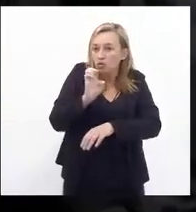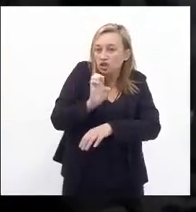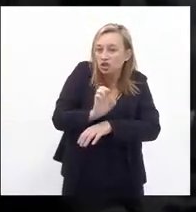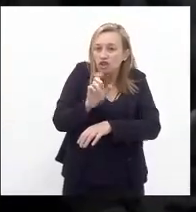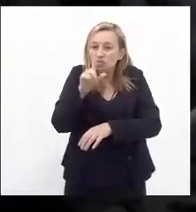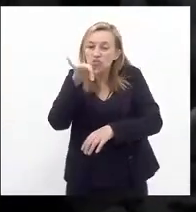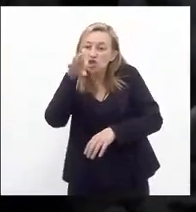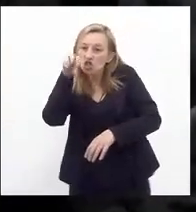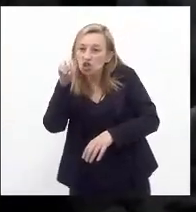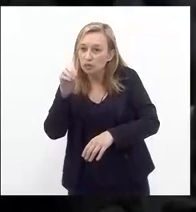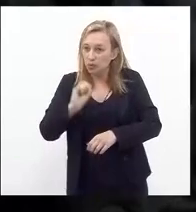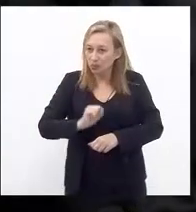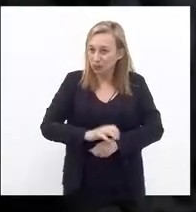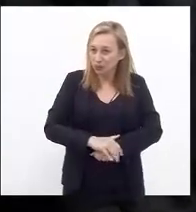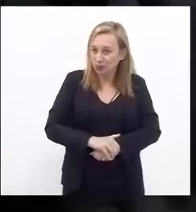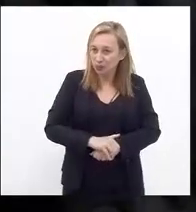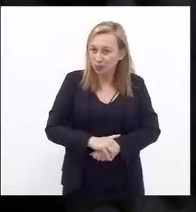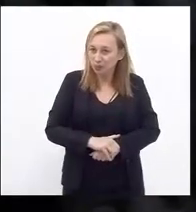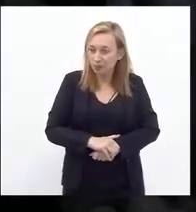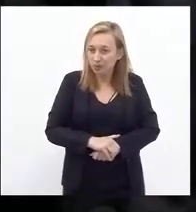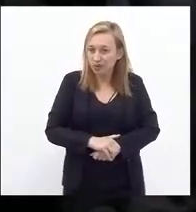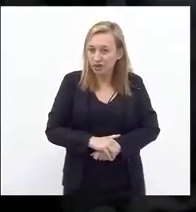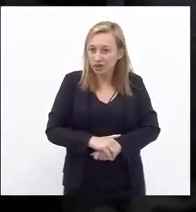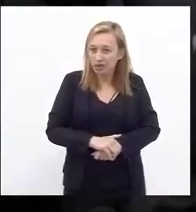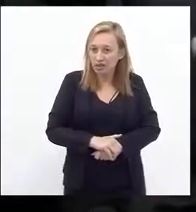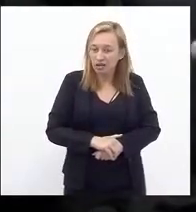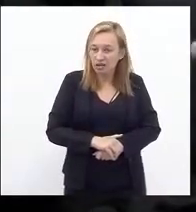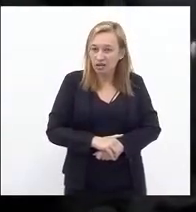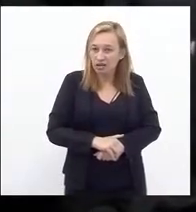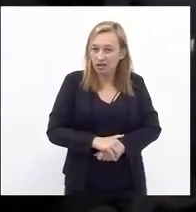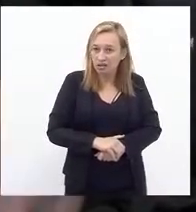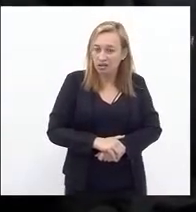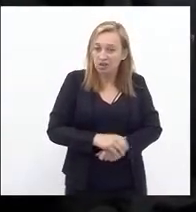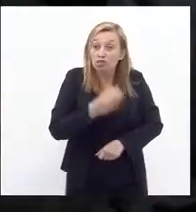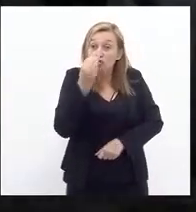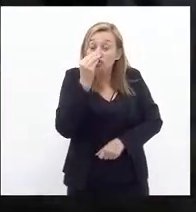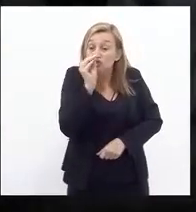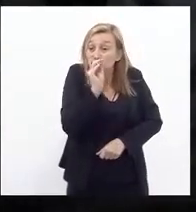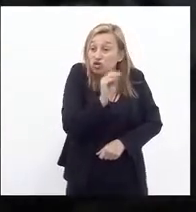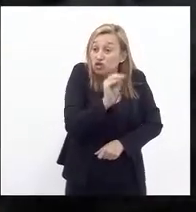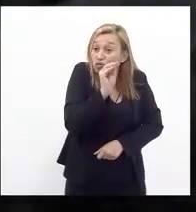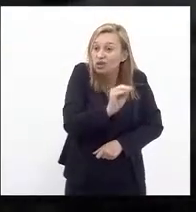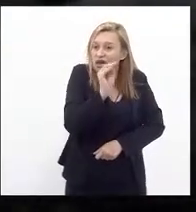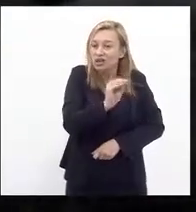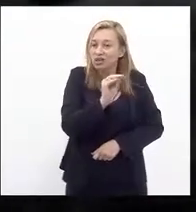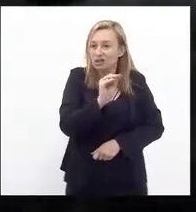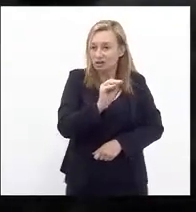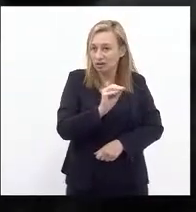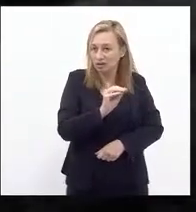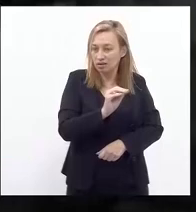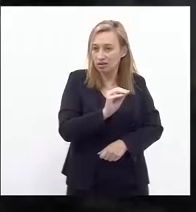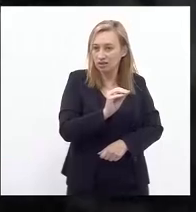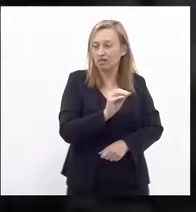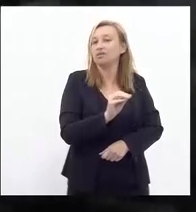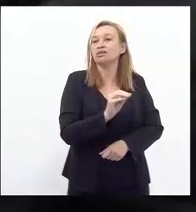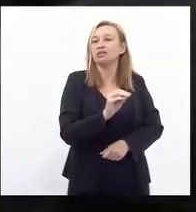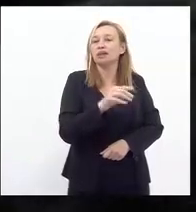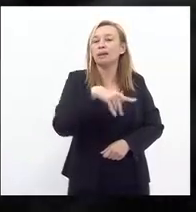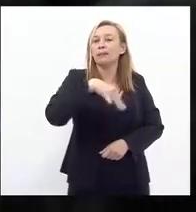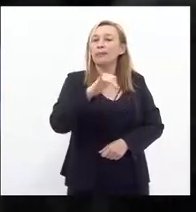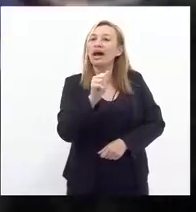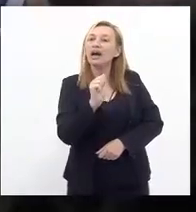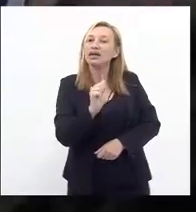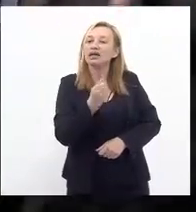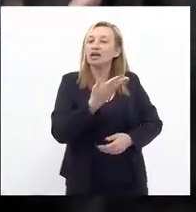mínimo o disco destroçamento exatamente da máquina pública